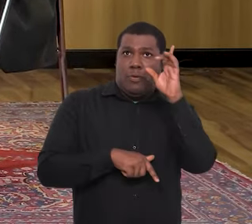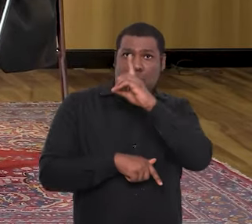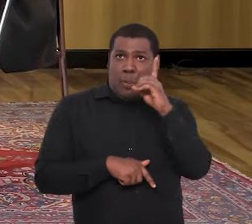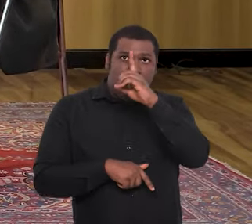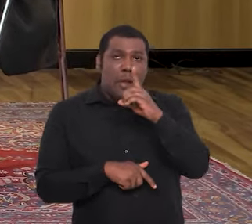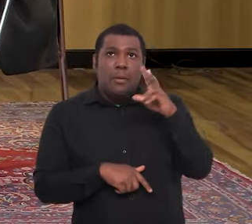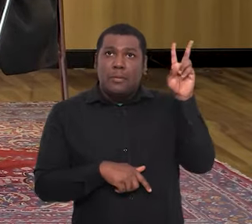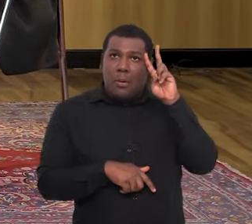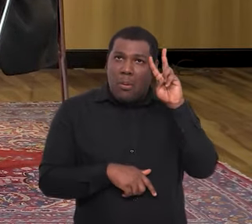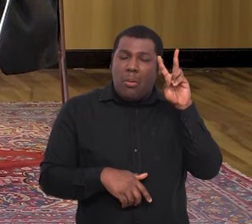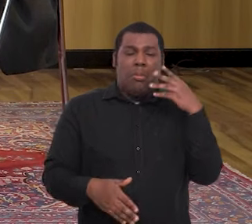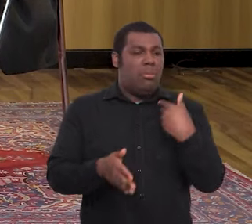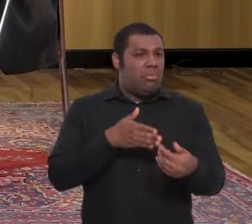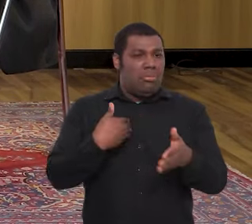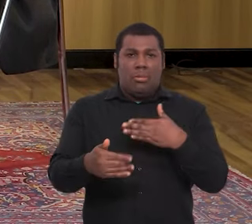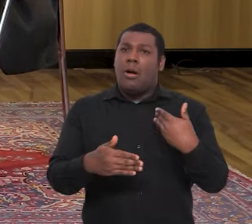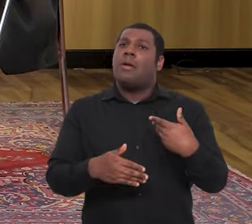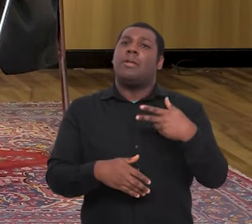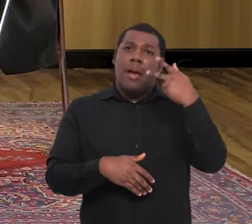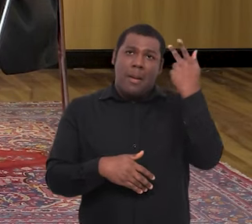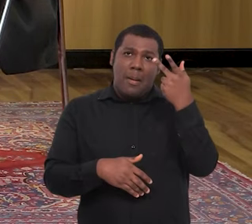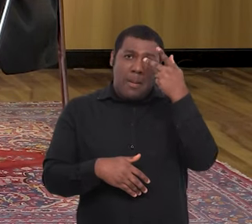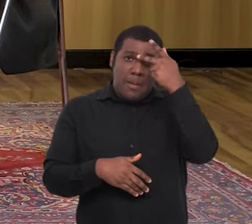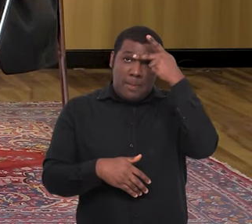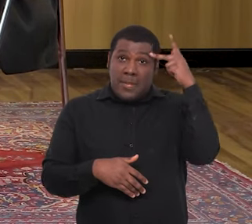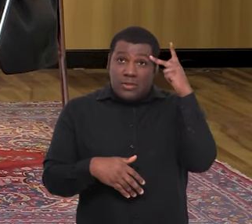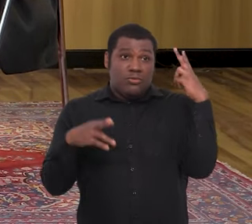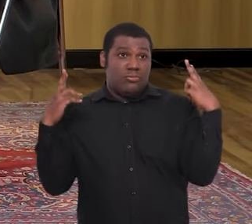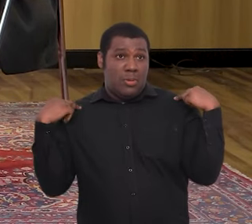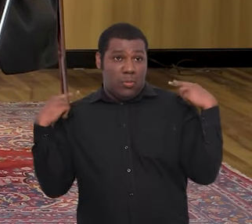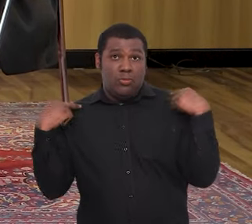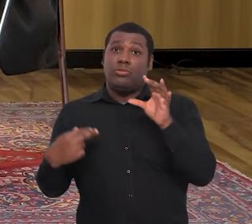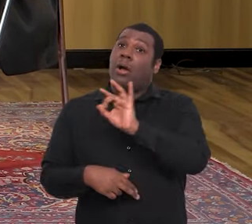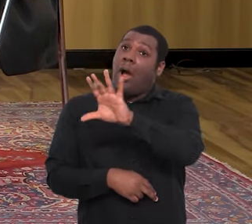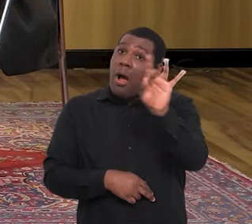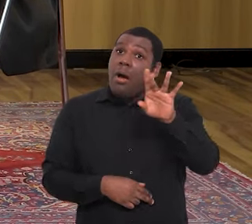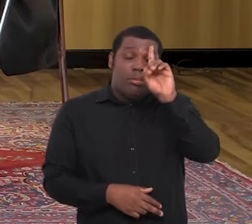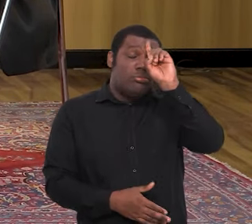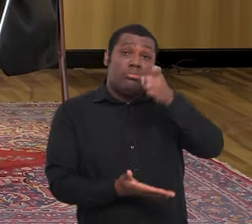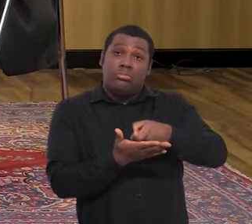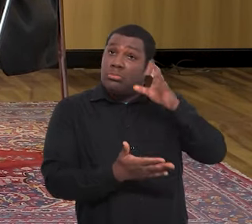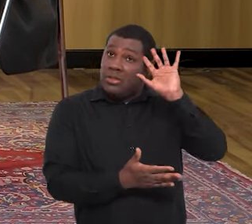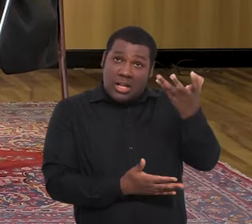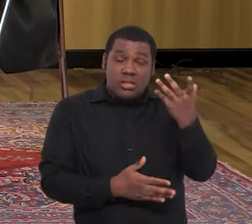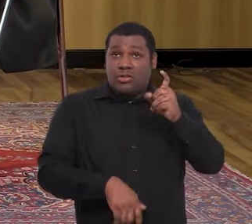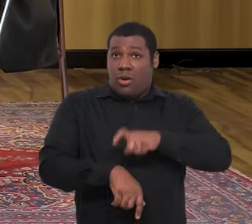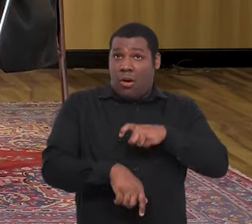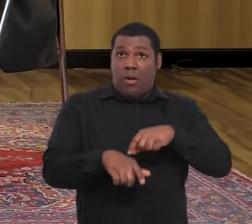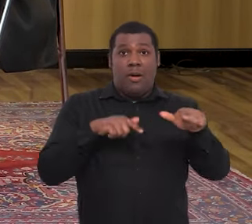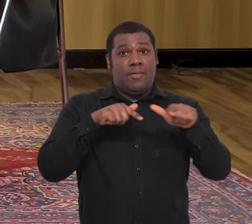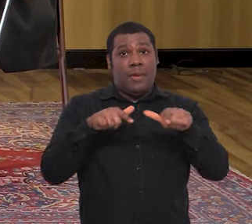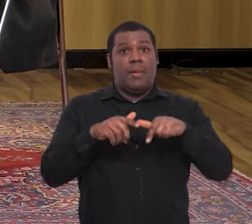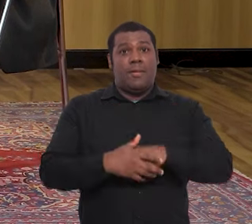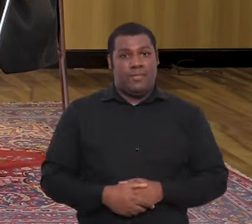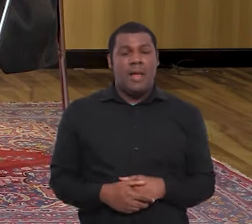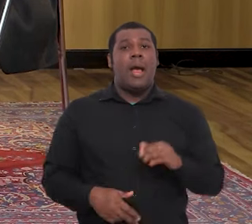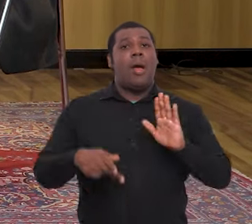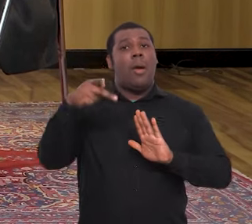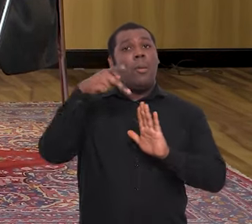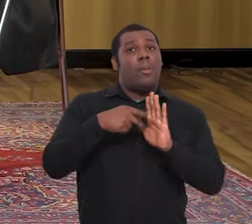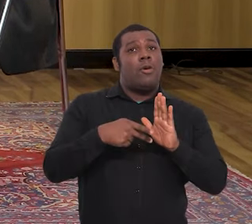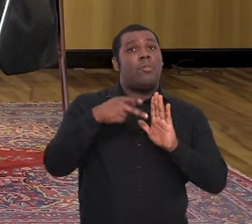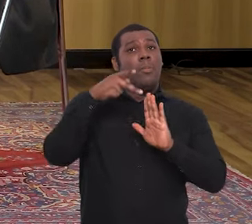a única limitação que tem no projeto de lei é não poder trabalhar mais de 12 horas